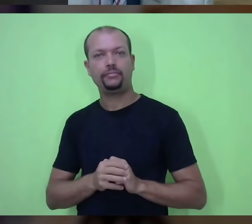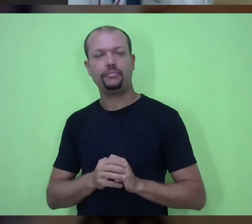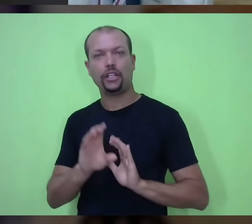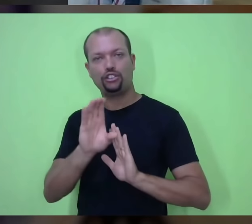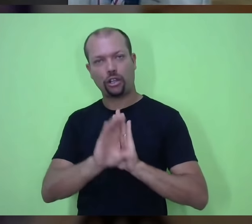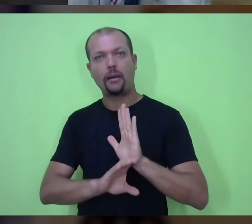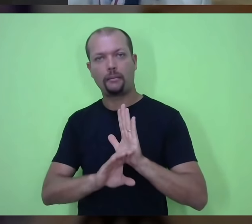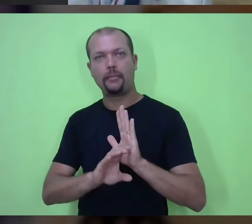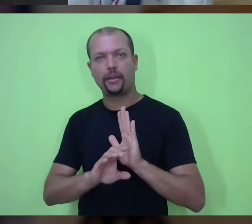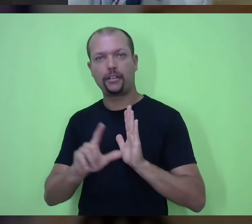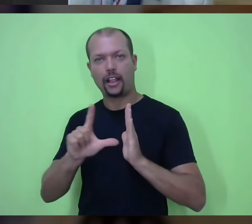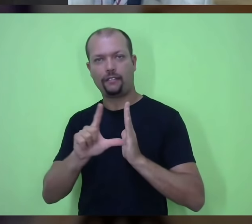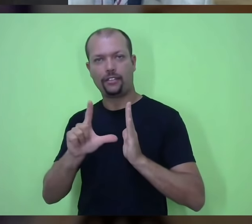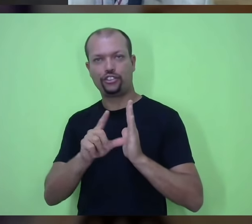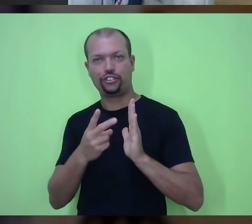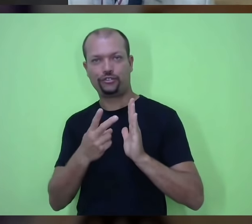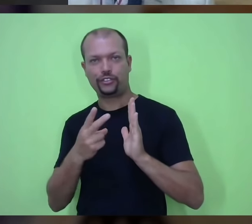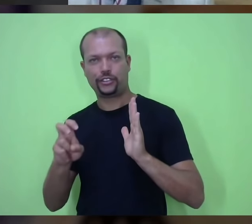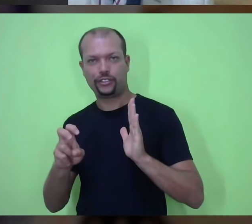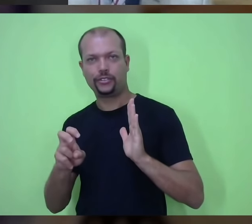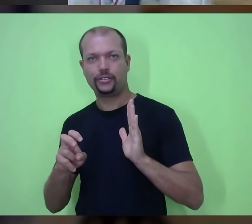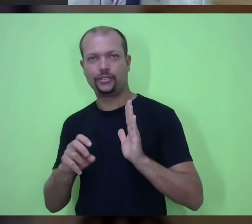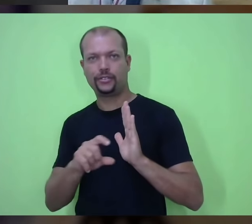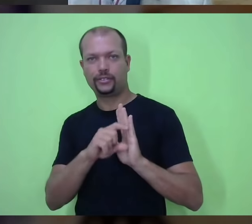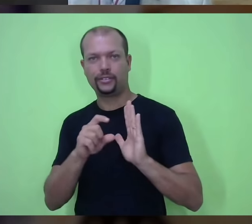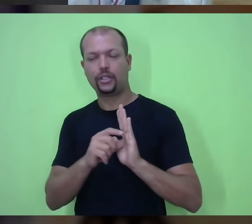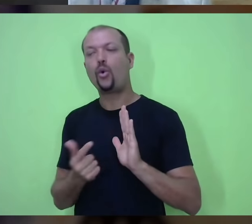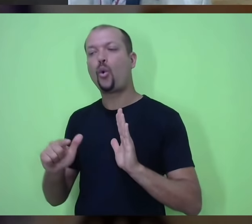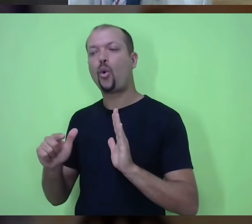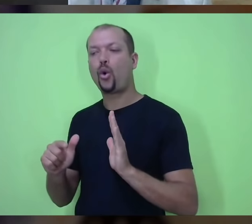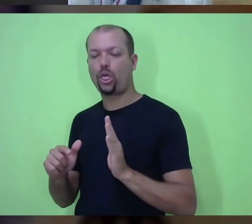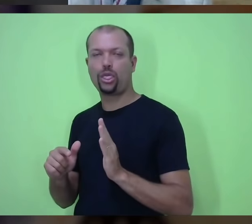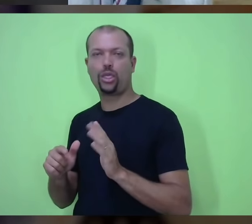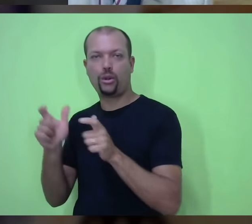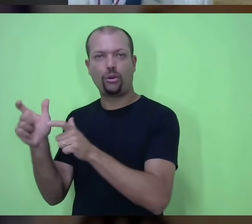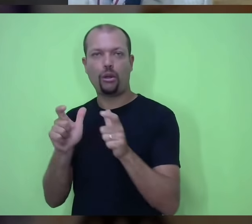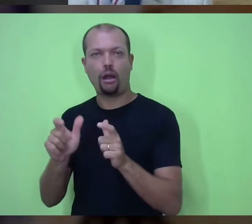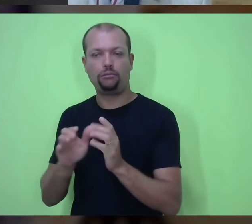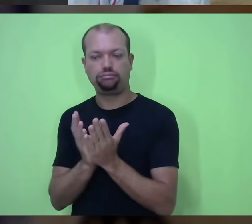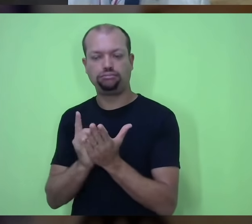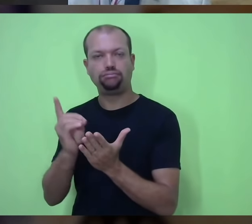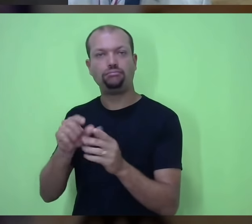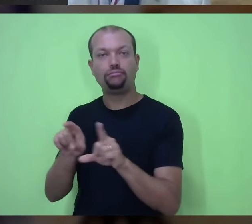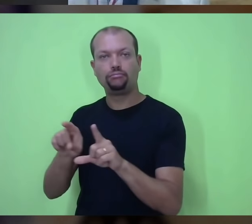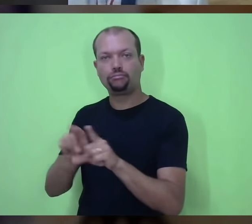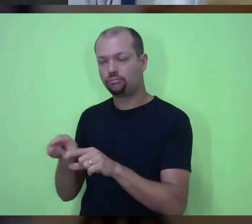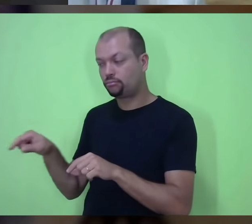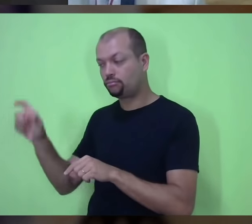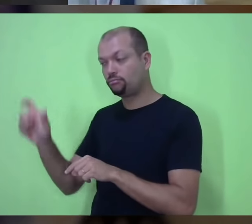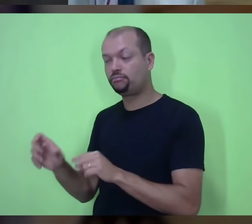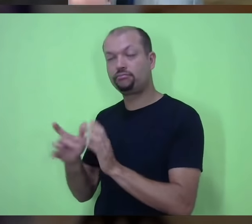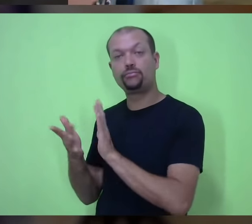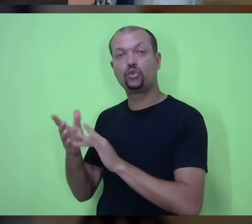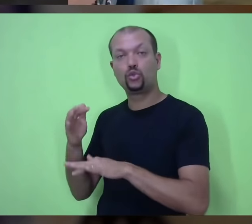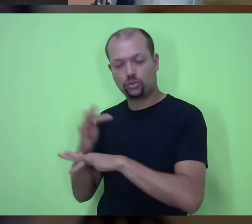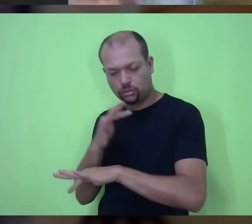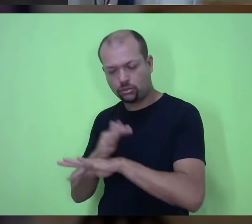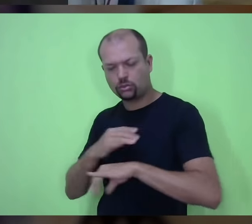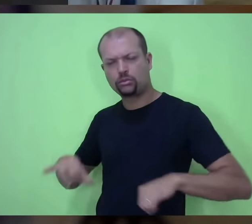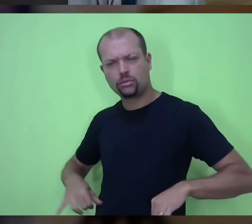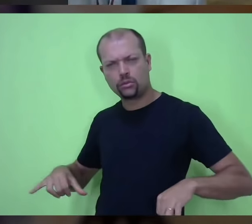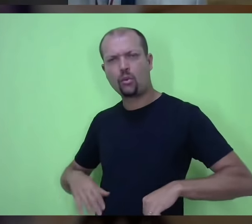nos capítulos de 25 de Levíticos ou em outros textos da Bíblia, né? É, na verdade, o sofrimento, é, na